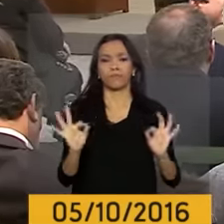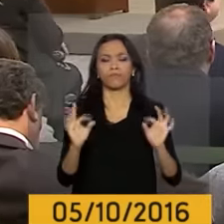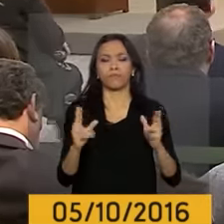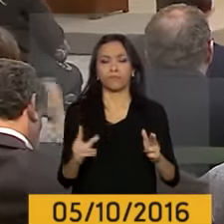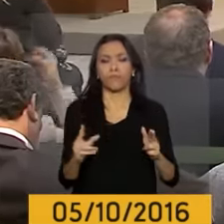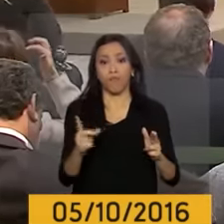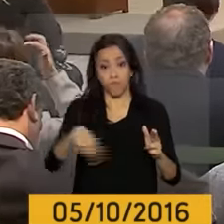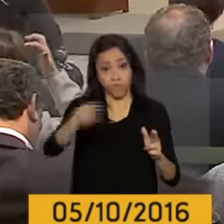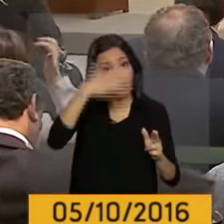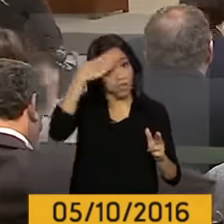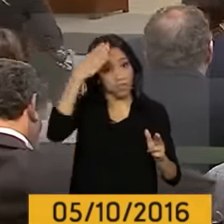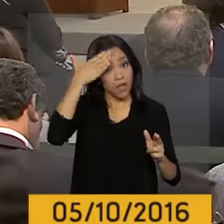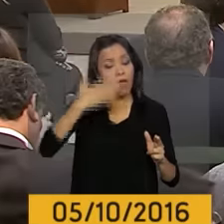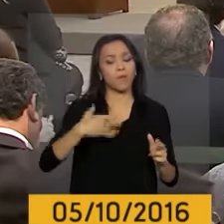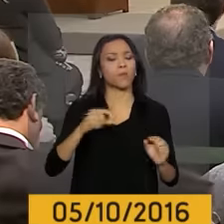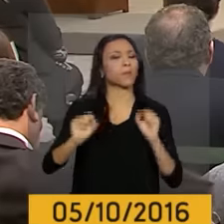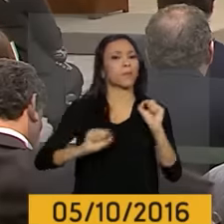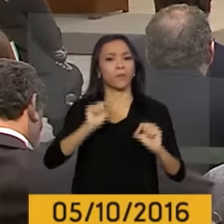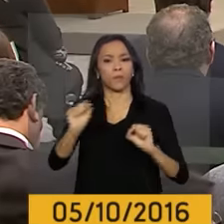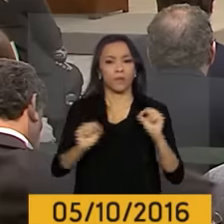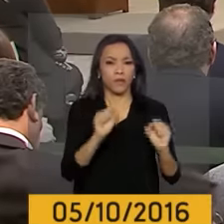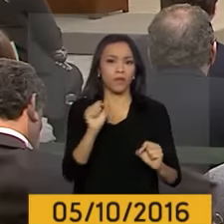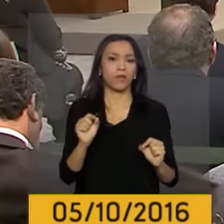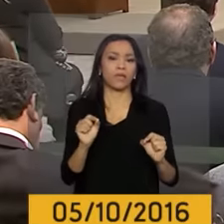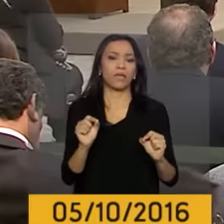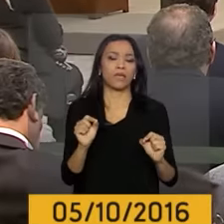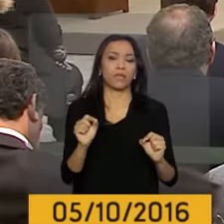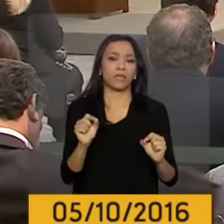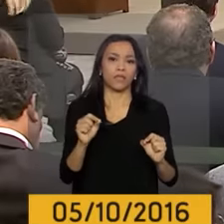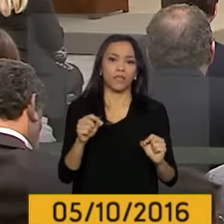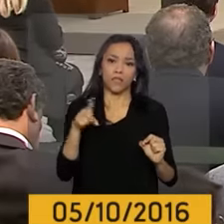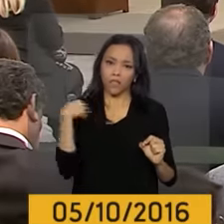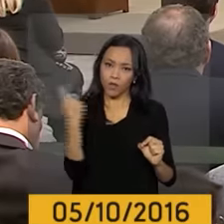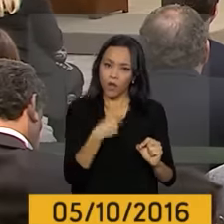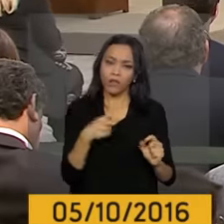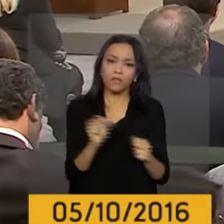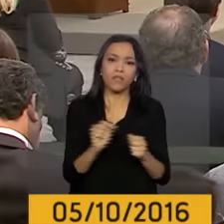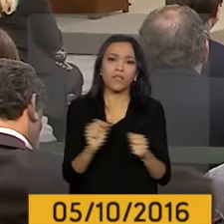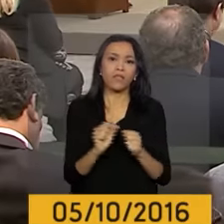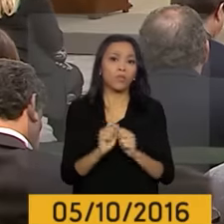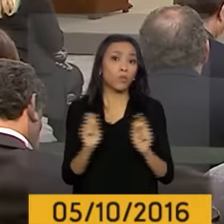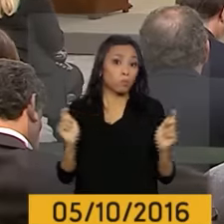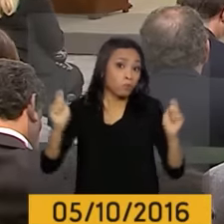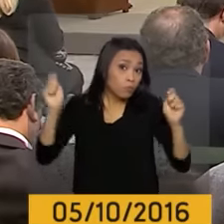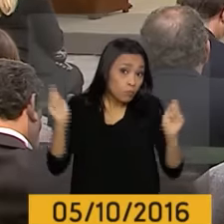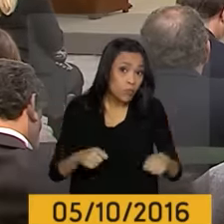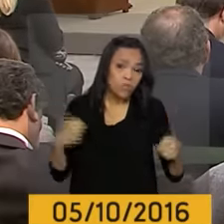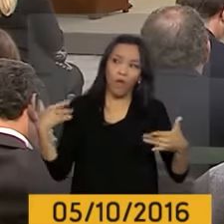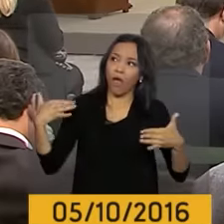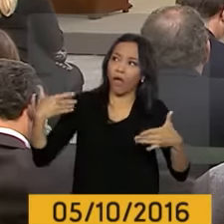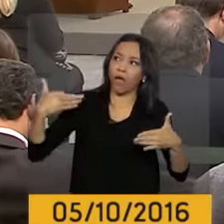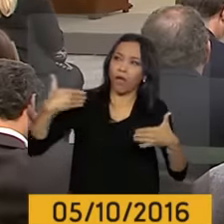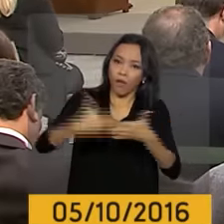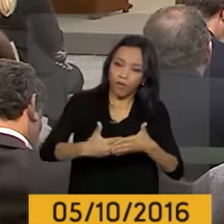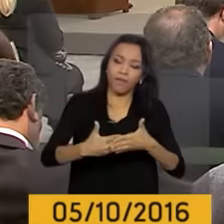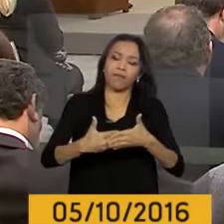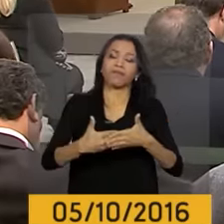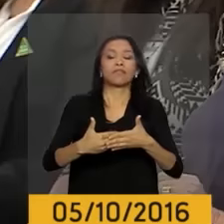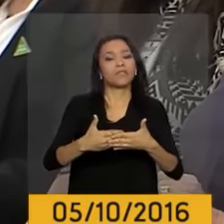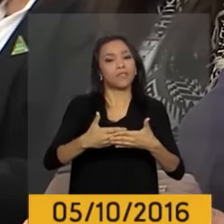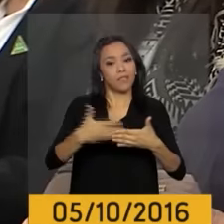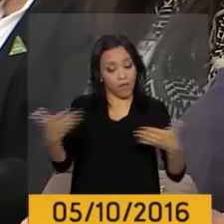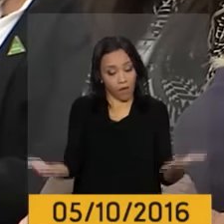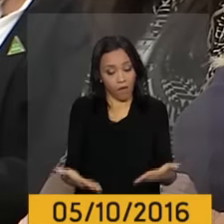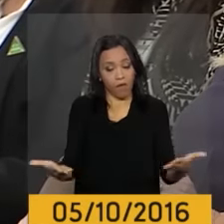Os senhores sabem todos, né, que nós fazemos o possível ao longo do tempo e estamos fazendo agora